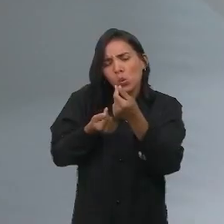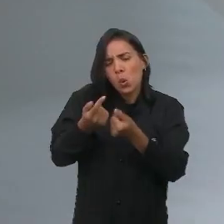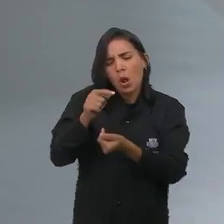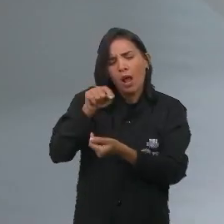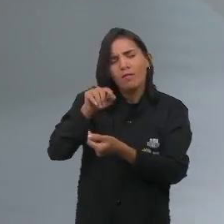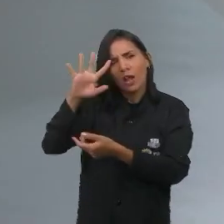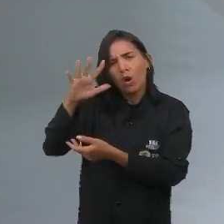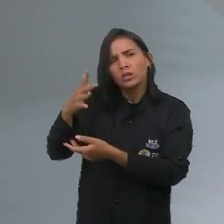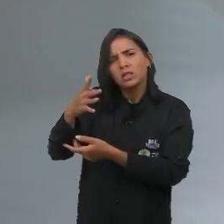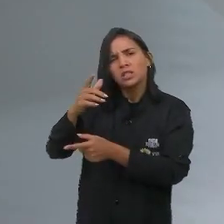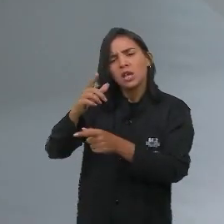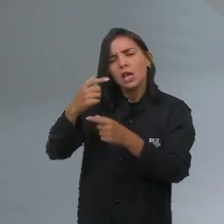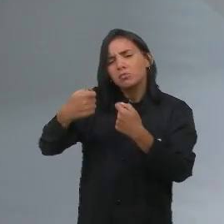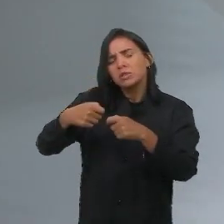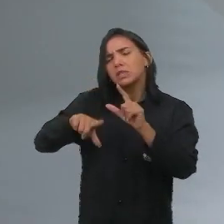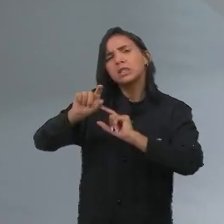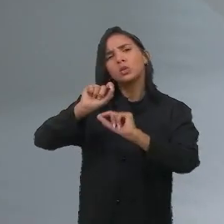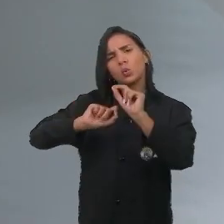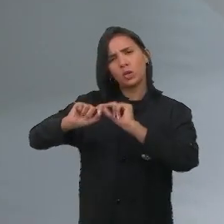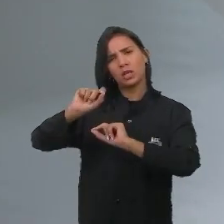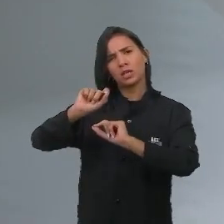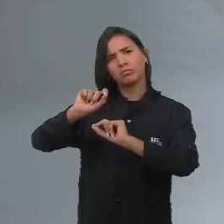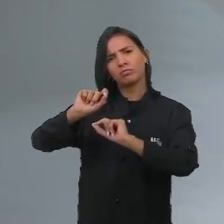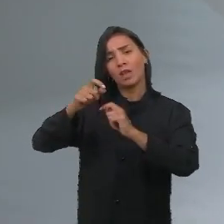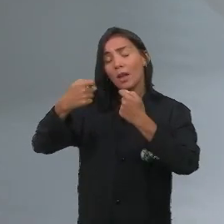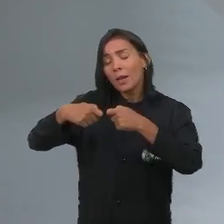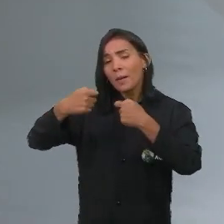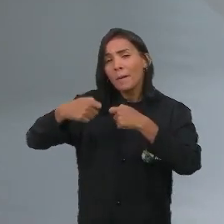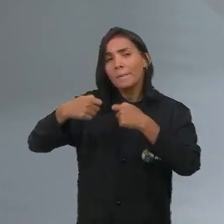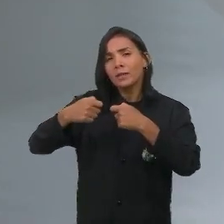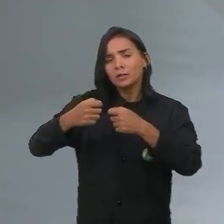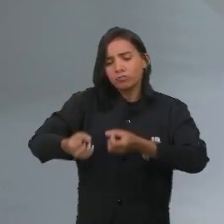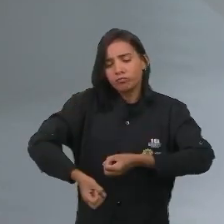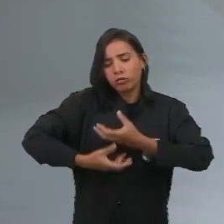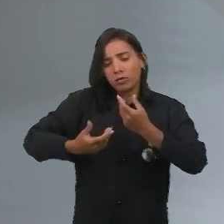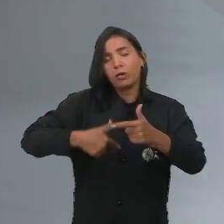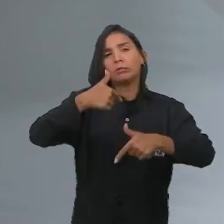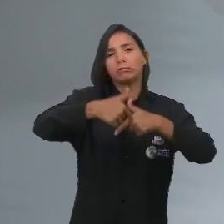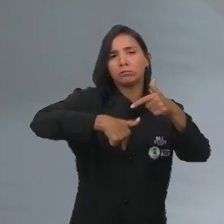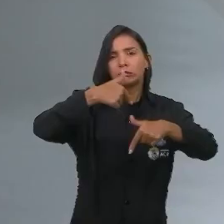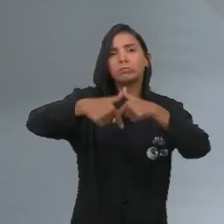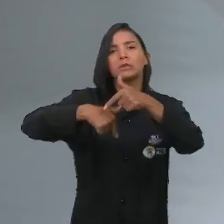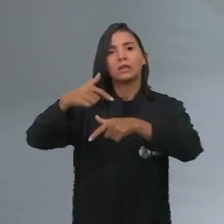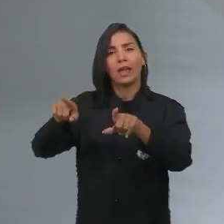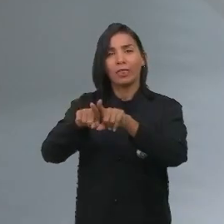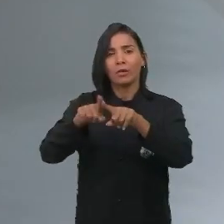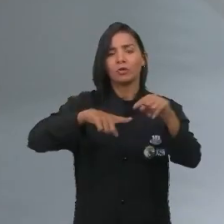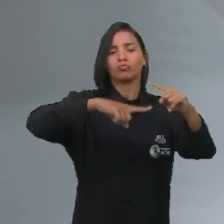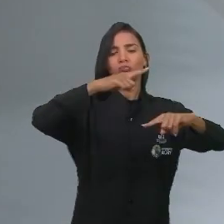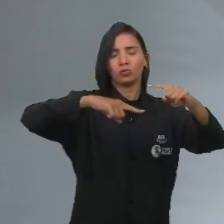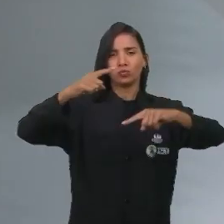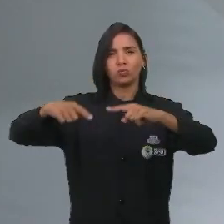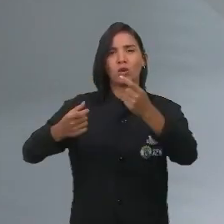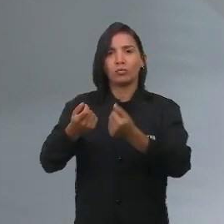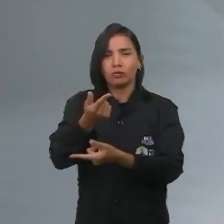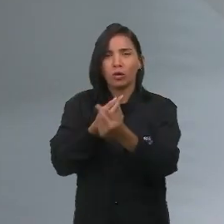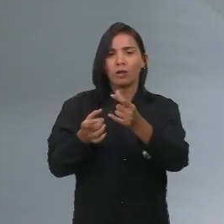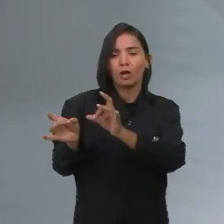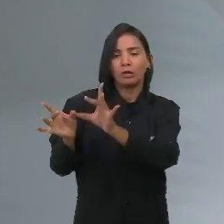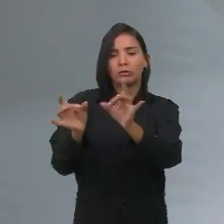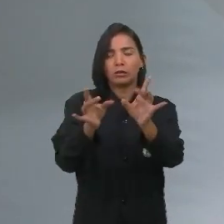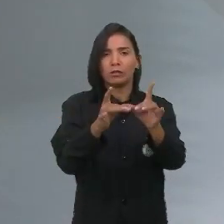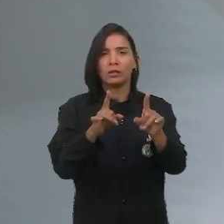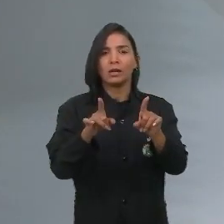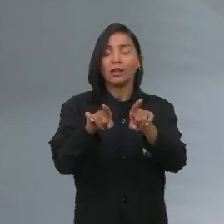desse capital, faz-se necessário a produção de mercadorias que são comercializadas